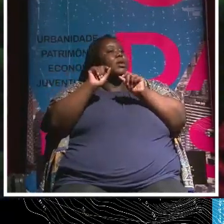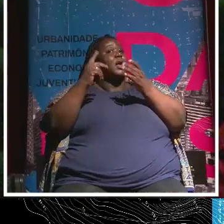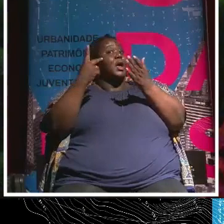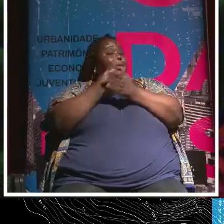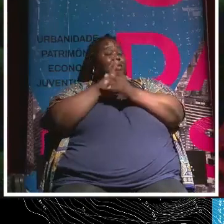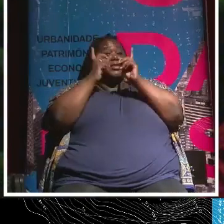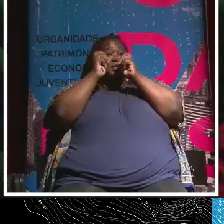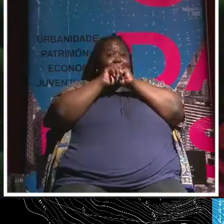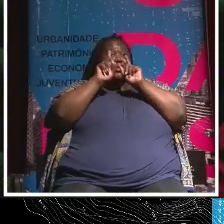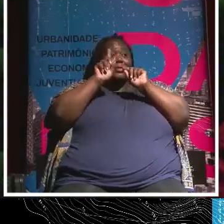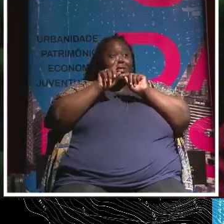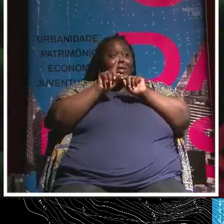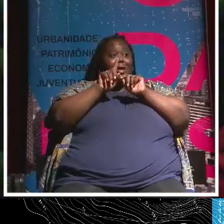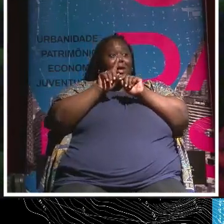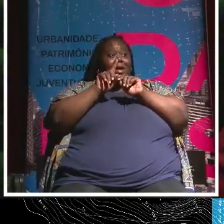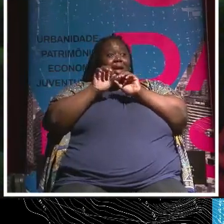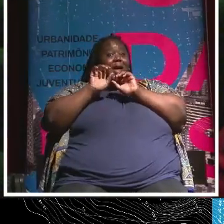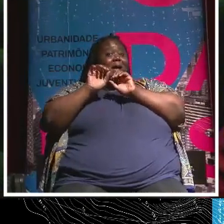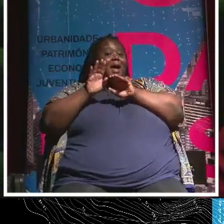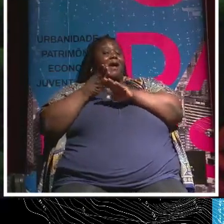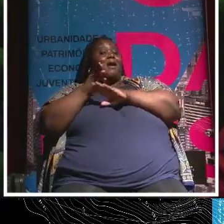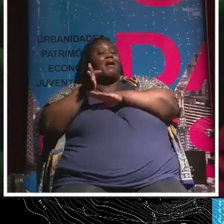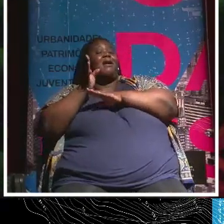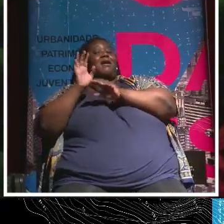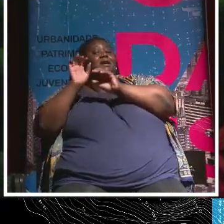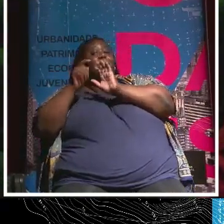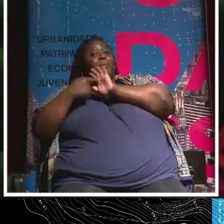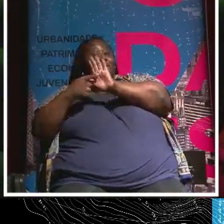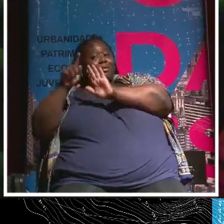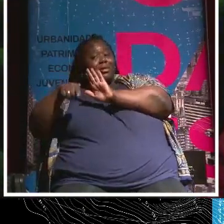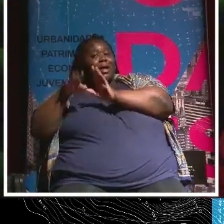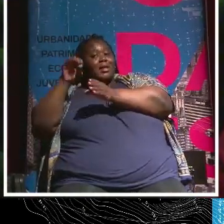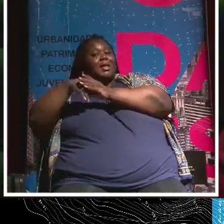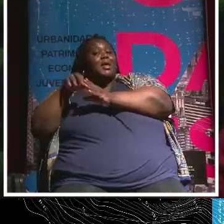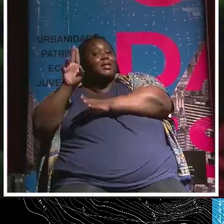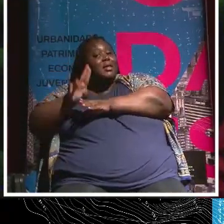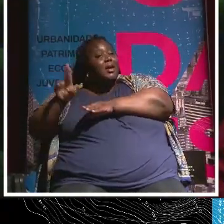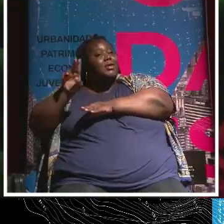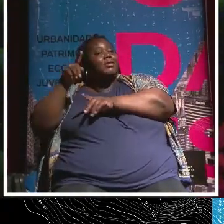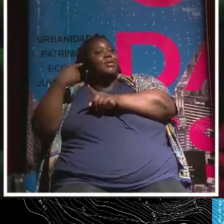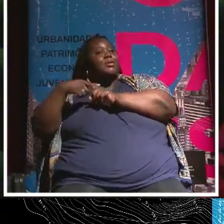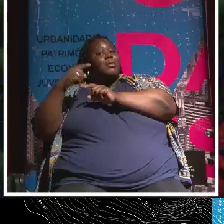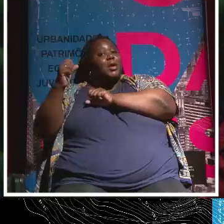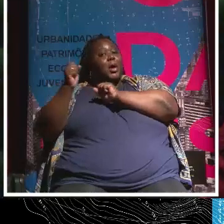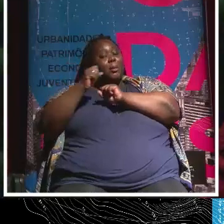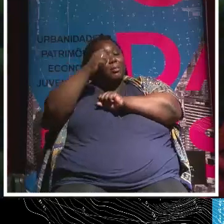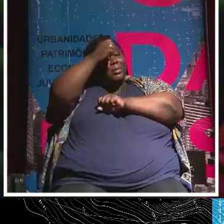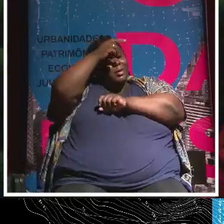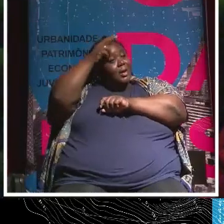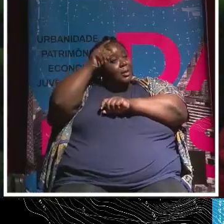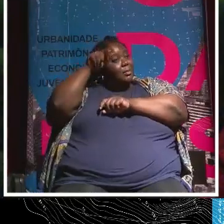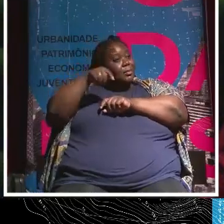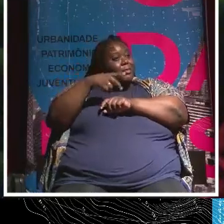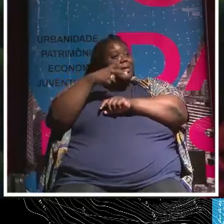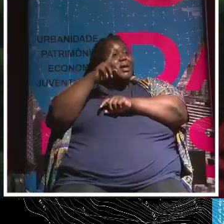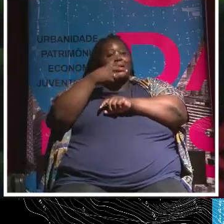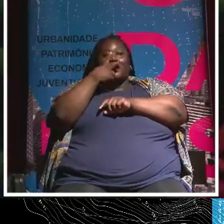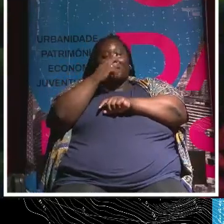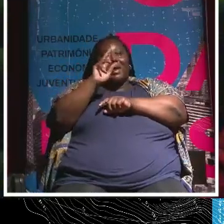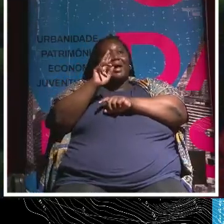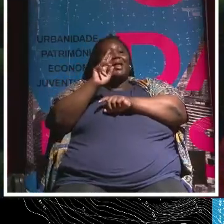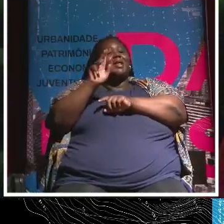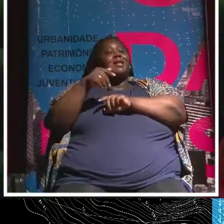difícil, às vezes, é passar isso dentro da academia, porque o poder público ele sempre ele sempre forma caricaturas,